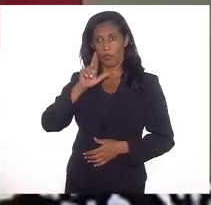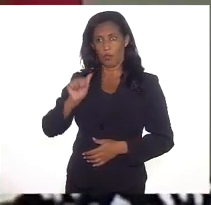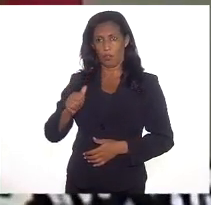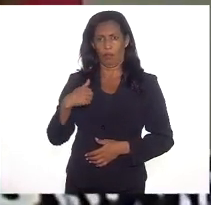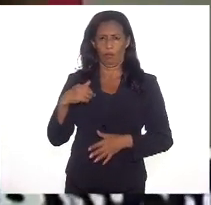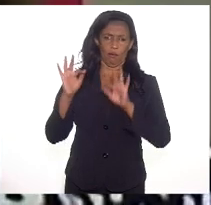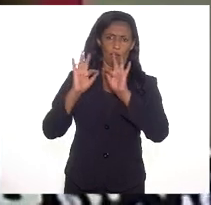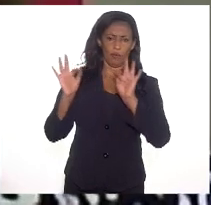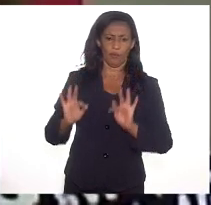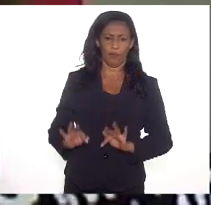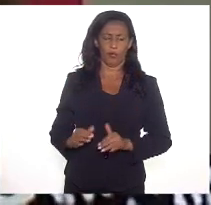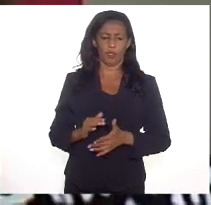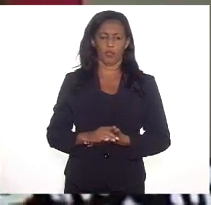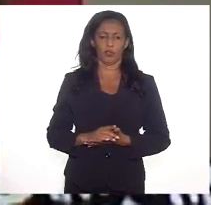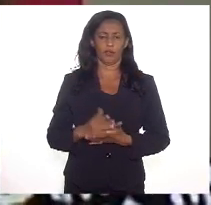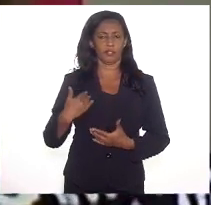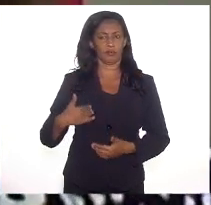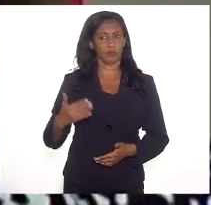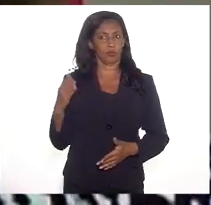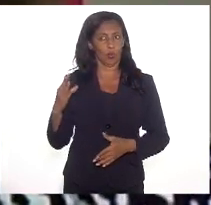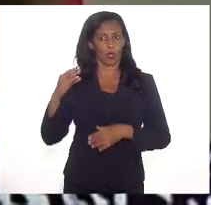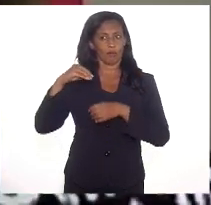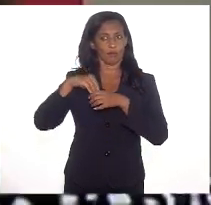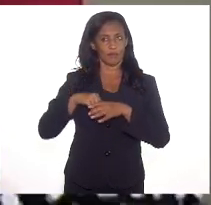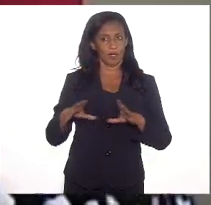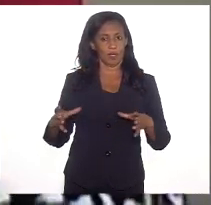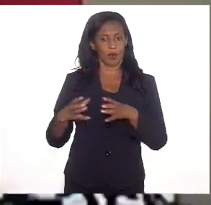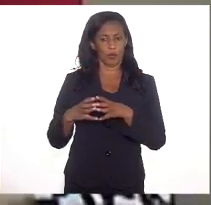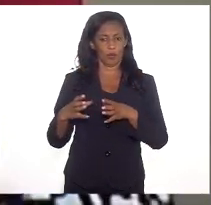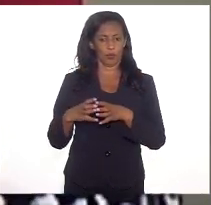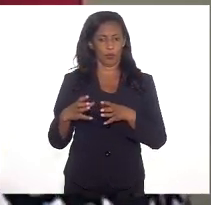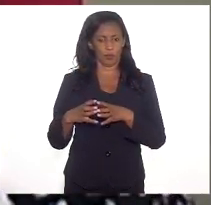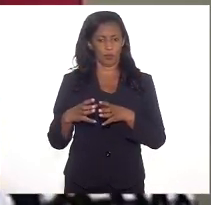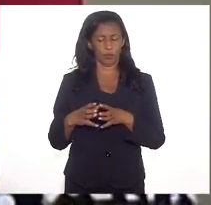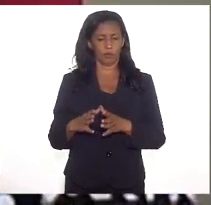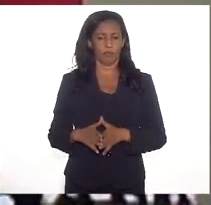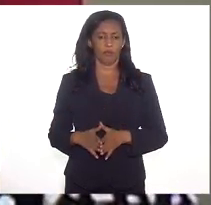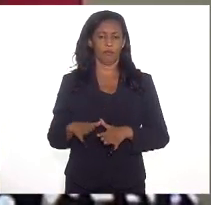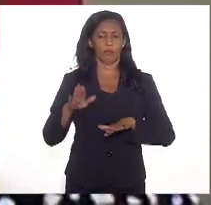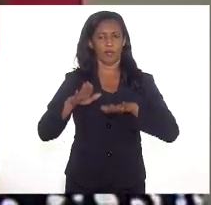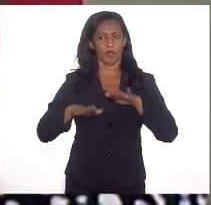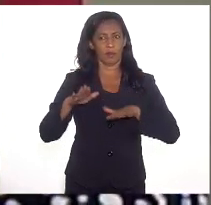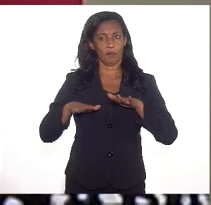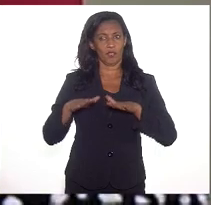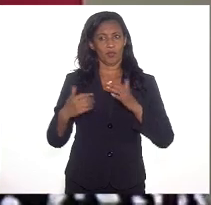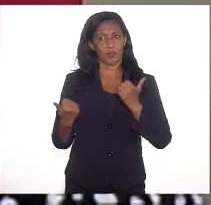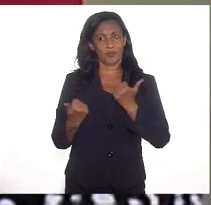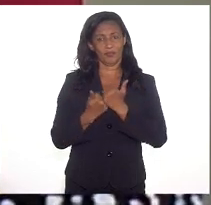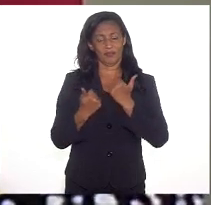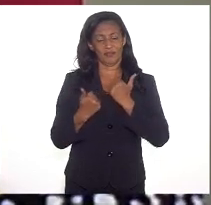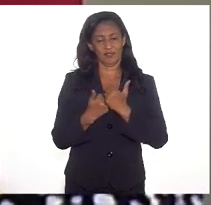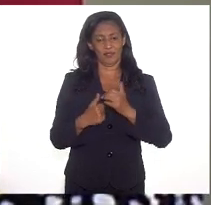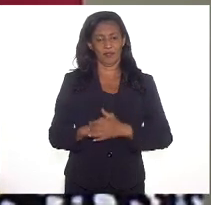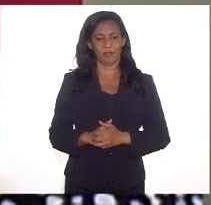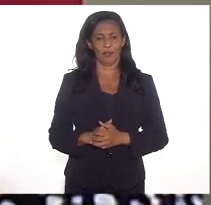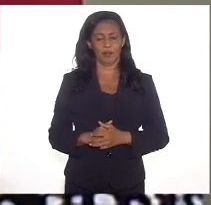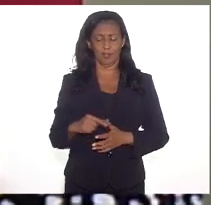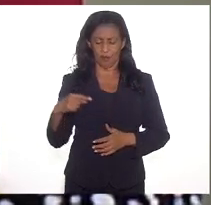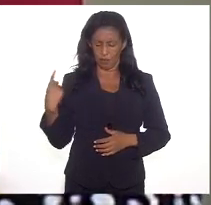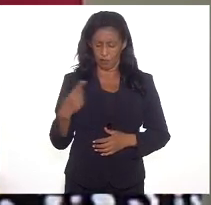muita felicidade que eu estou integrando essa comissão, ainda que na condição de suplente. É que nós estamos